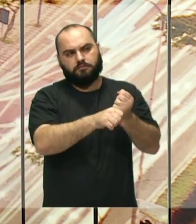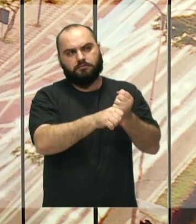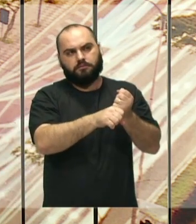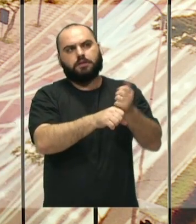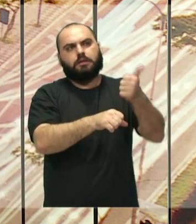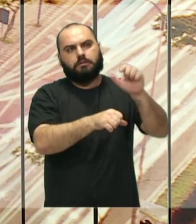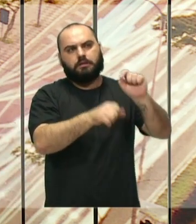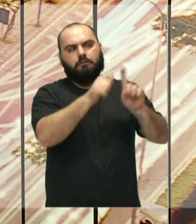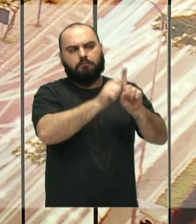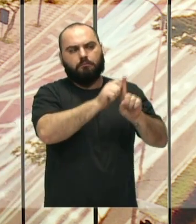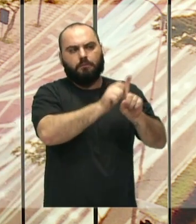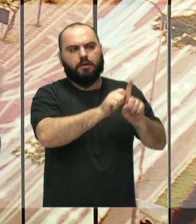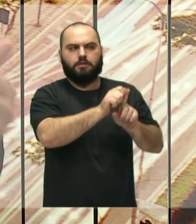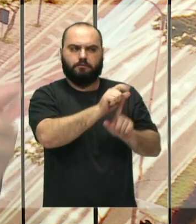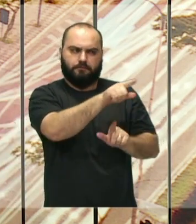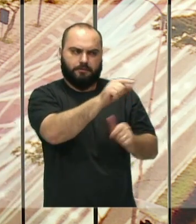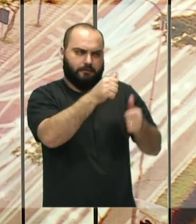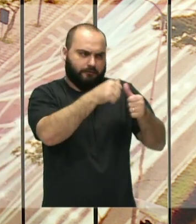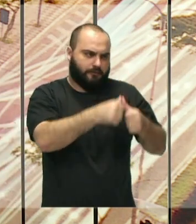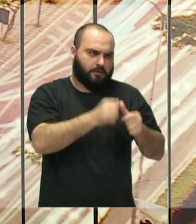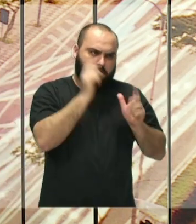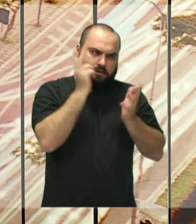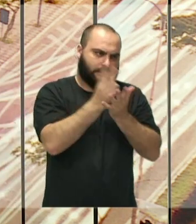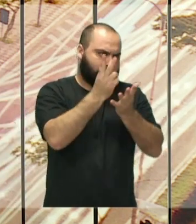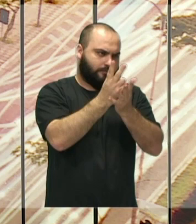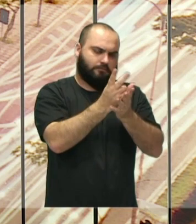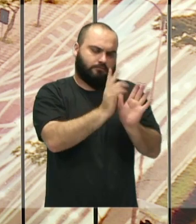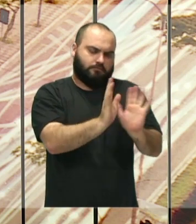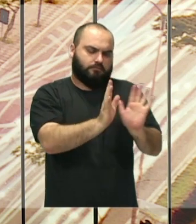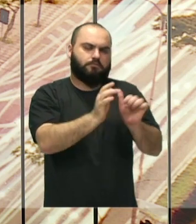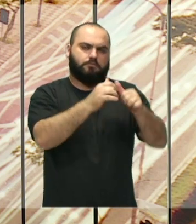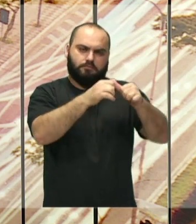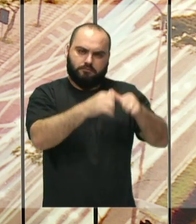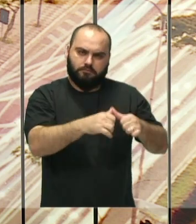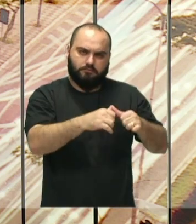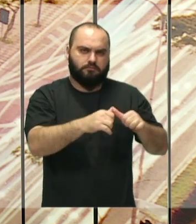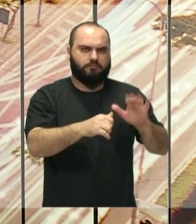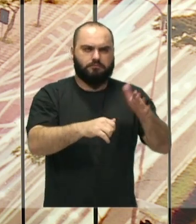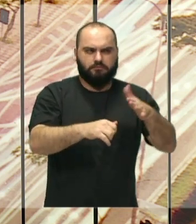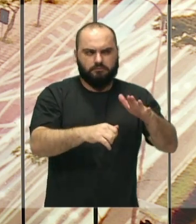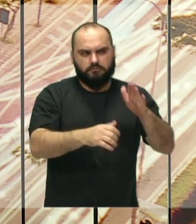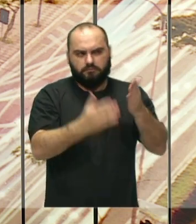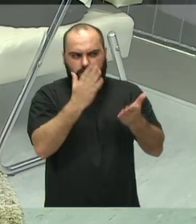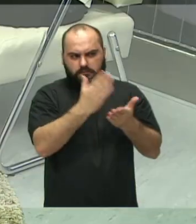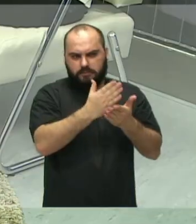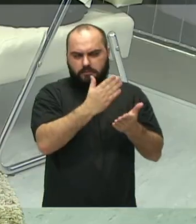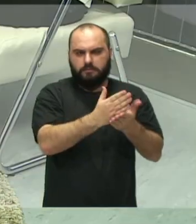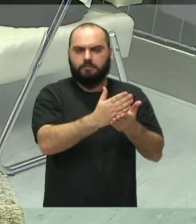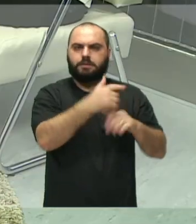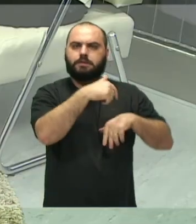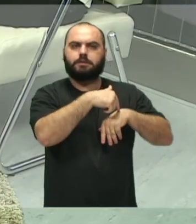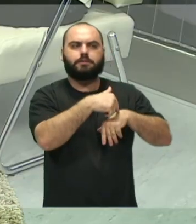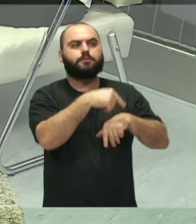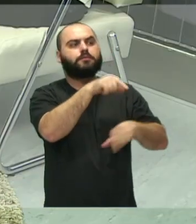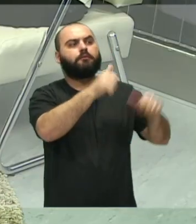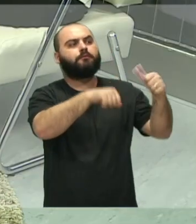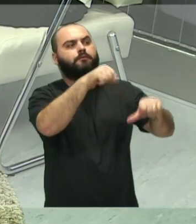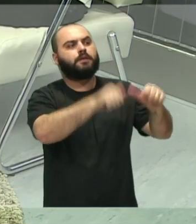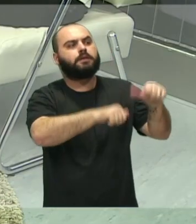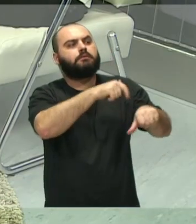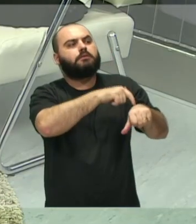todos aqui na Câmara de Vereadores, cedeu também o lugar para suplentes, mas como é que a senhora avalia esse período de trabalho aqui na